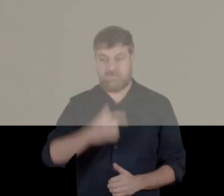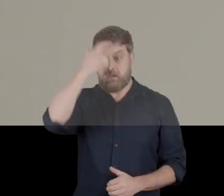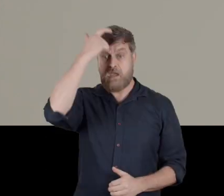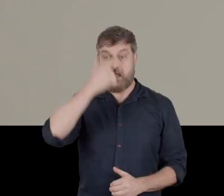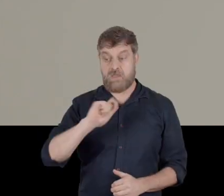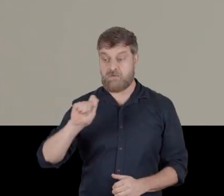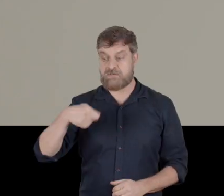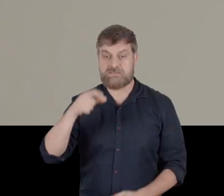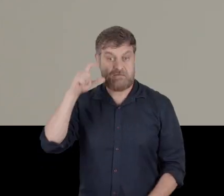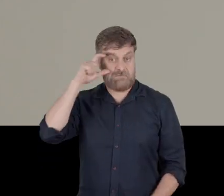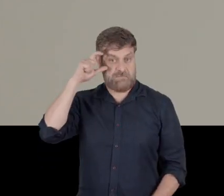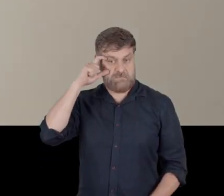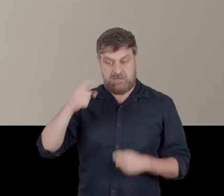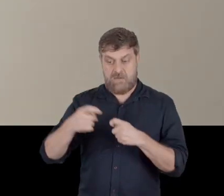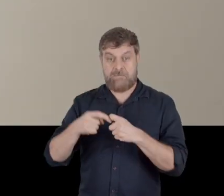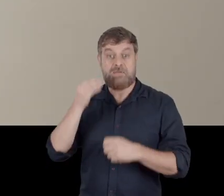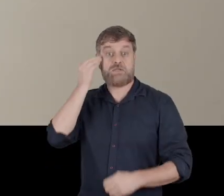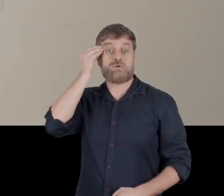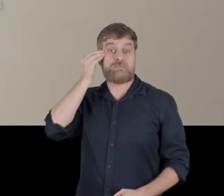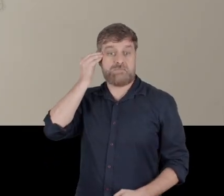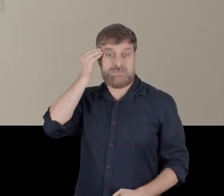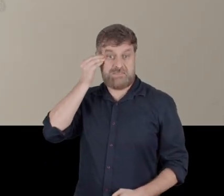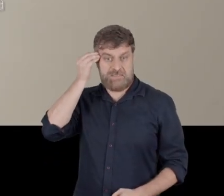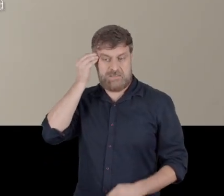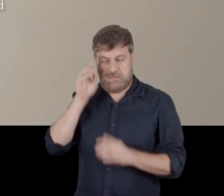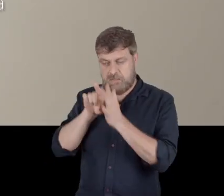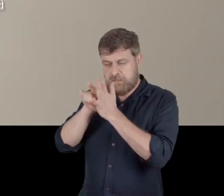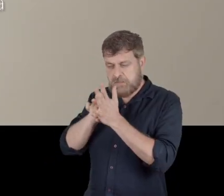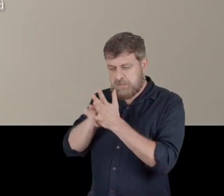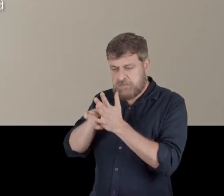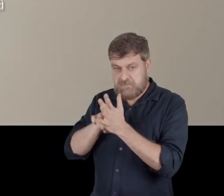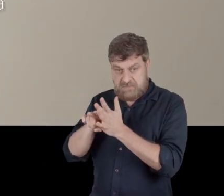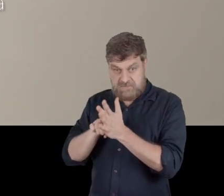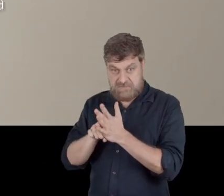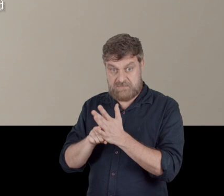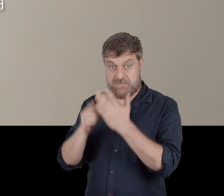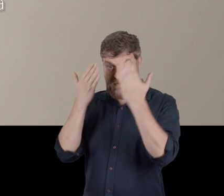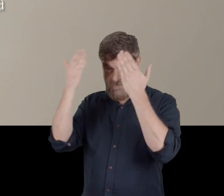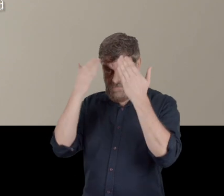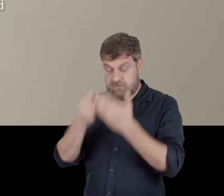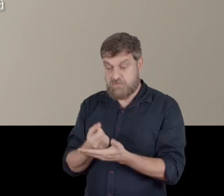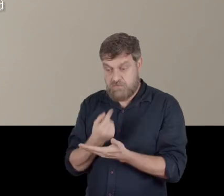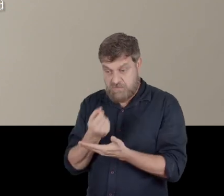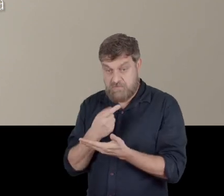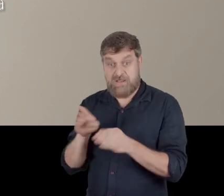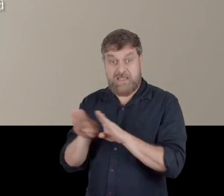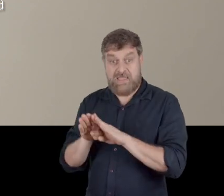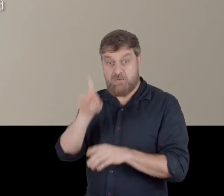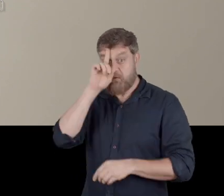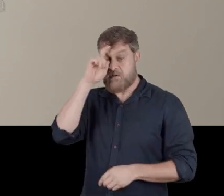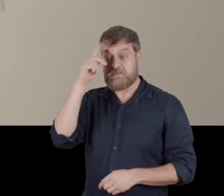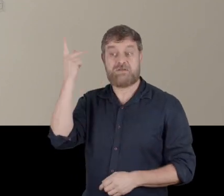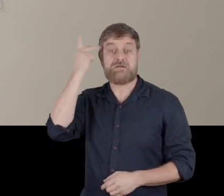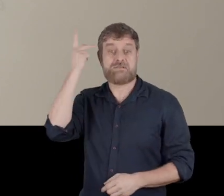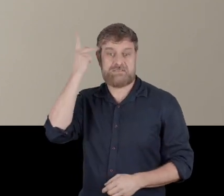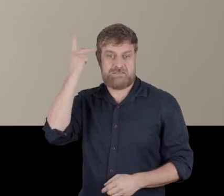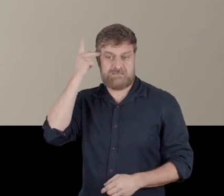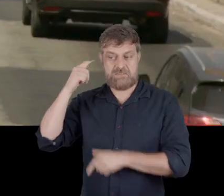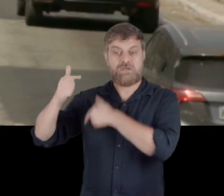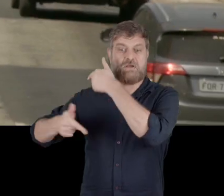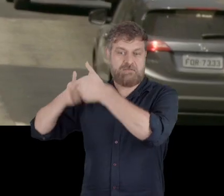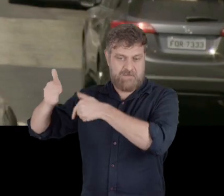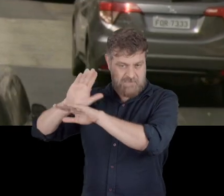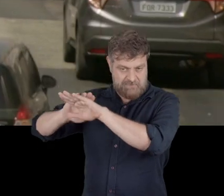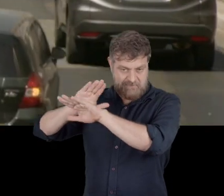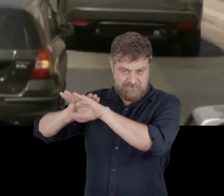Meu nome é Marcelo Branas, sou médico psiquiatra, pesquisador e psicoterapeuta, atuo no Hospital das Clínicas da Universidade de São